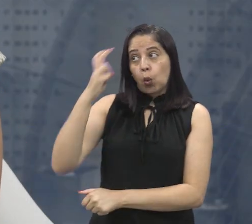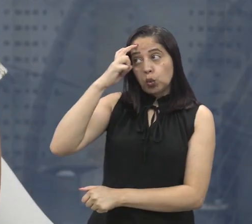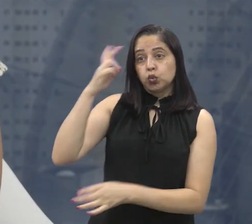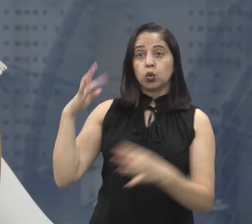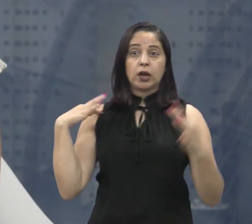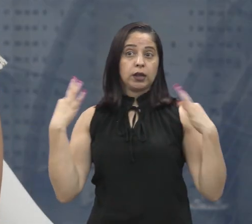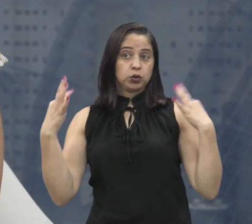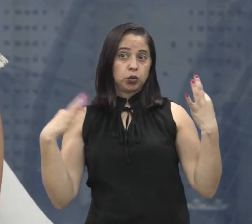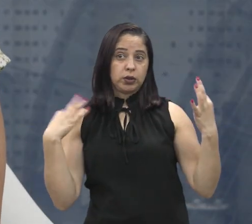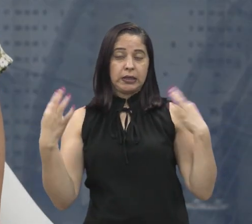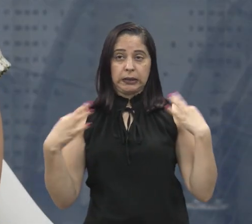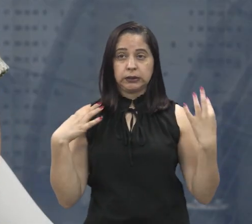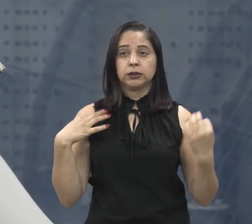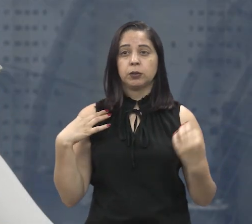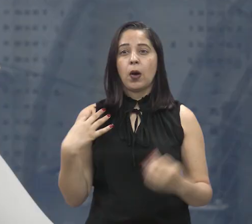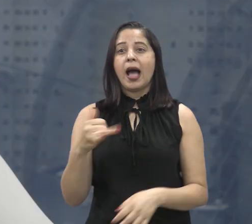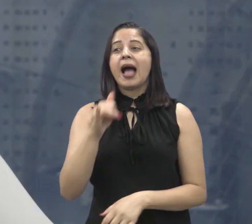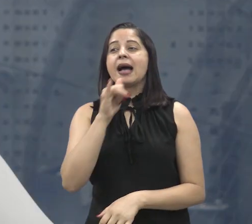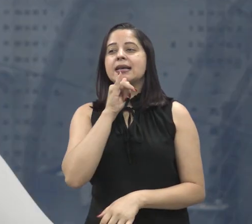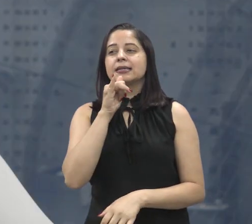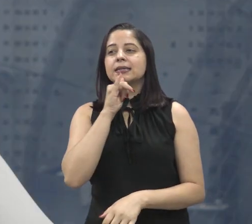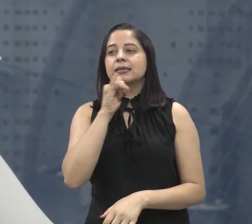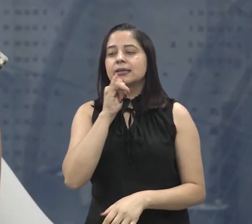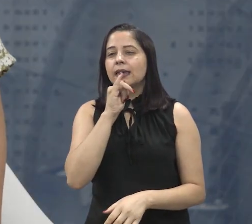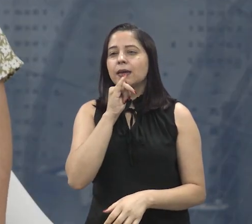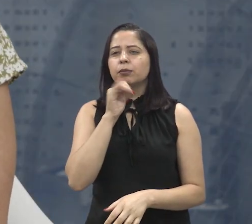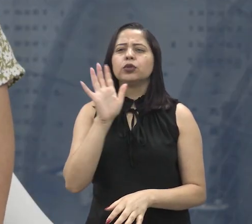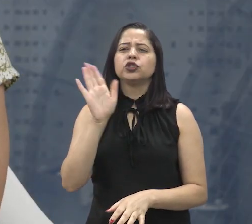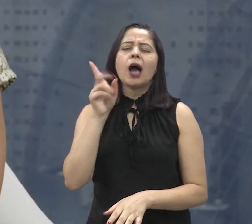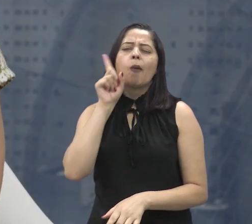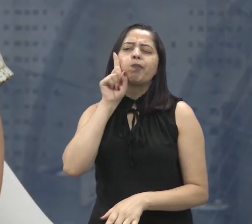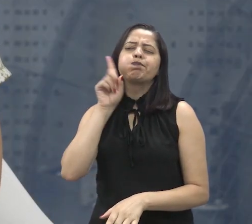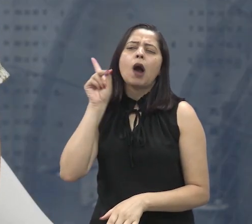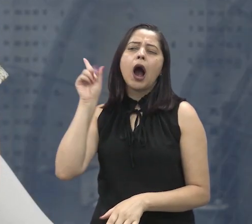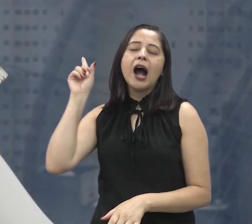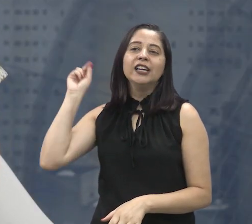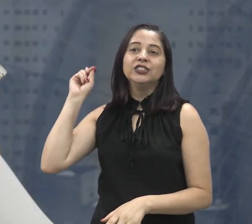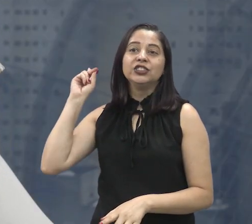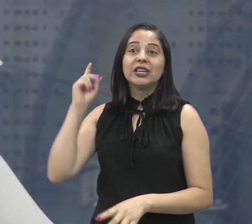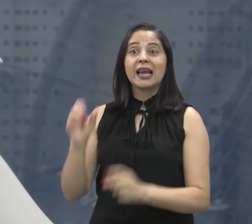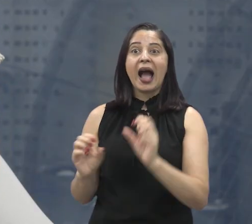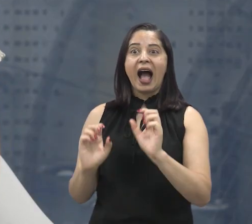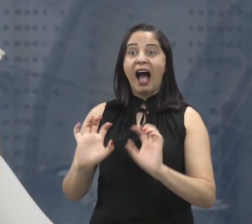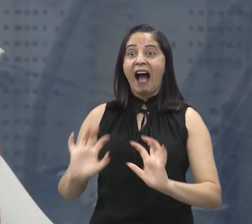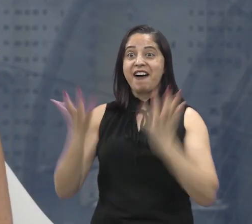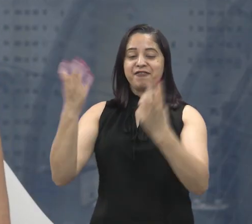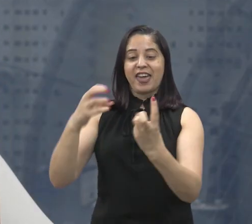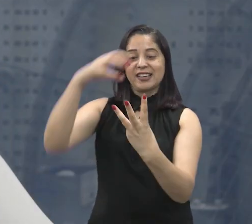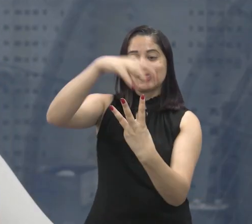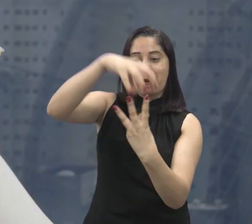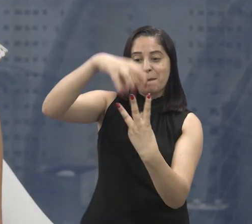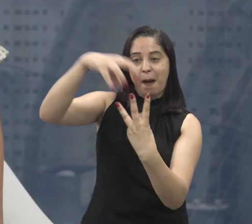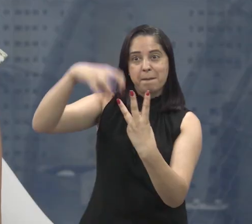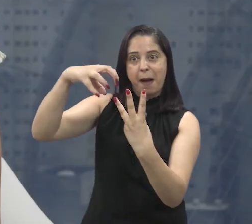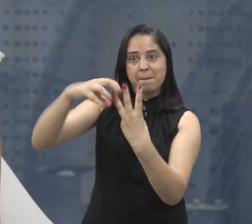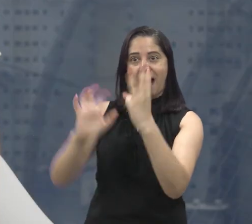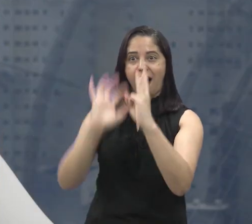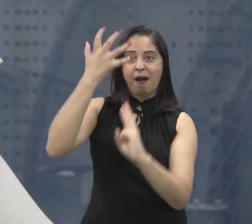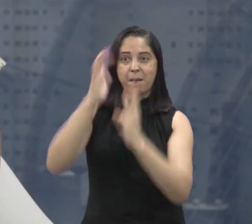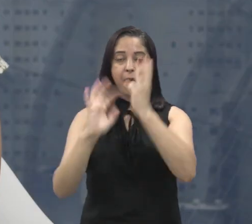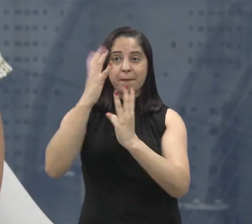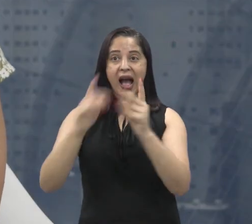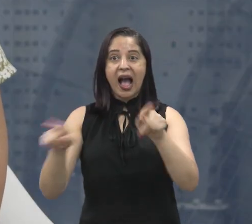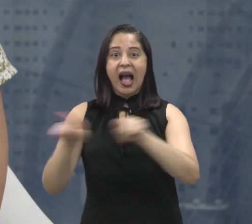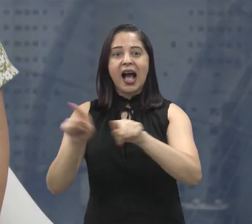mais antigas, as folias de reis, os moçambiques com manejo de bastão, o jongo, a dança de fita.